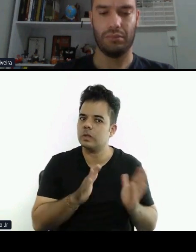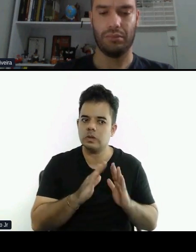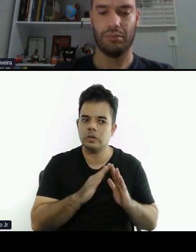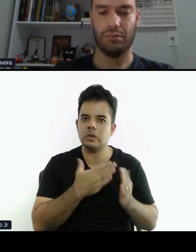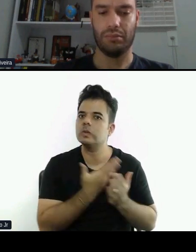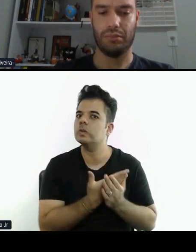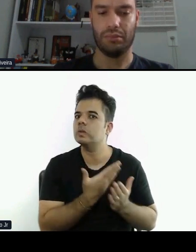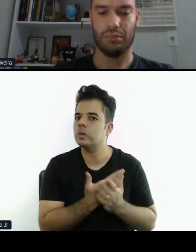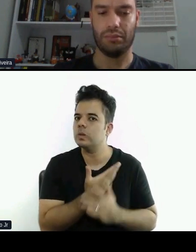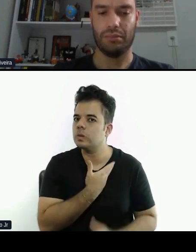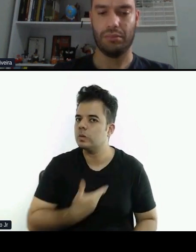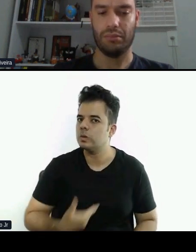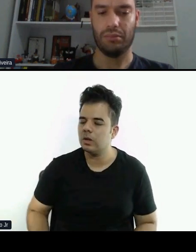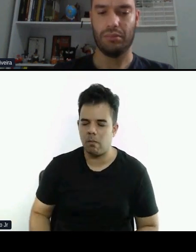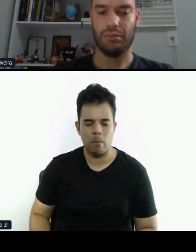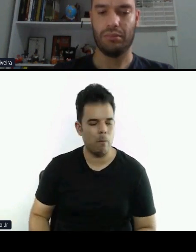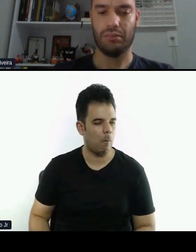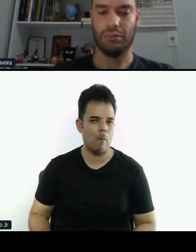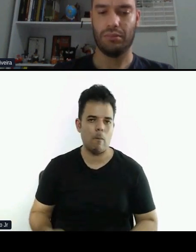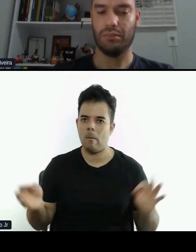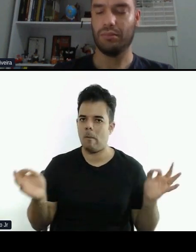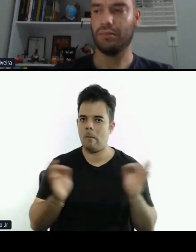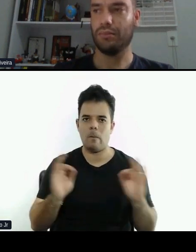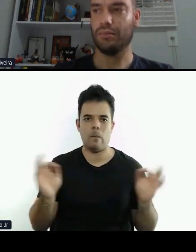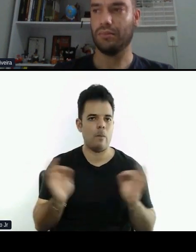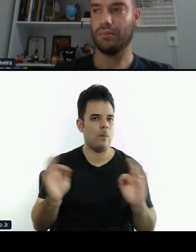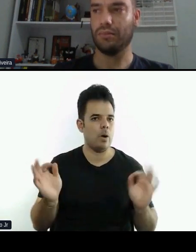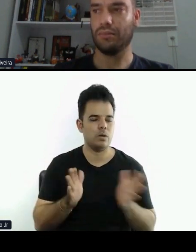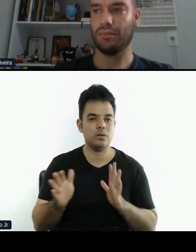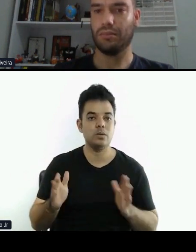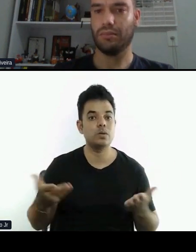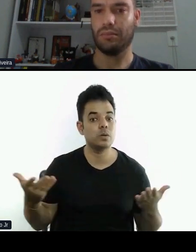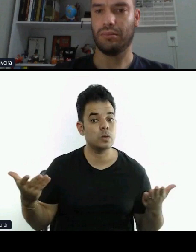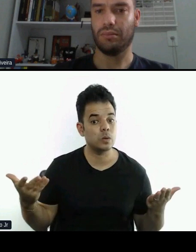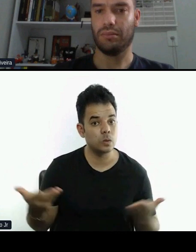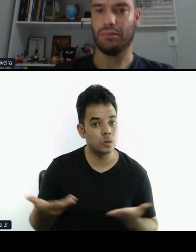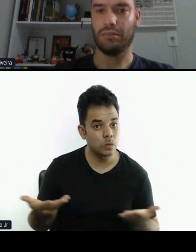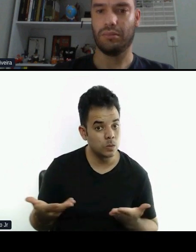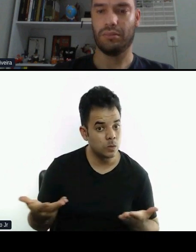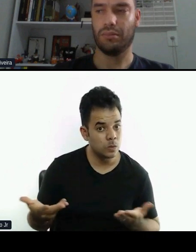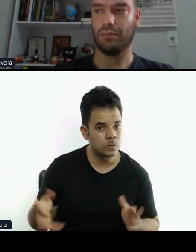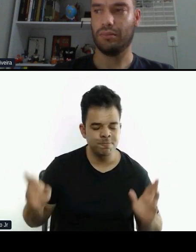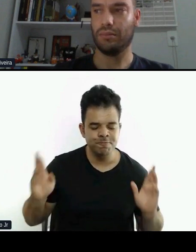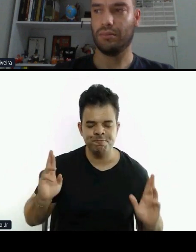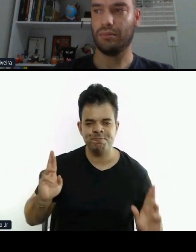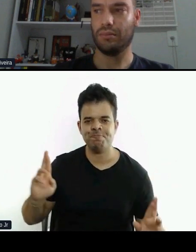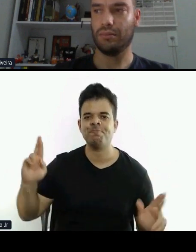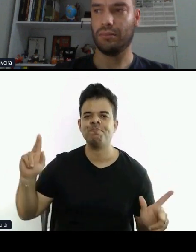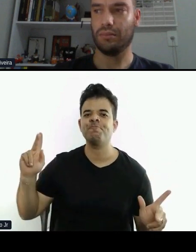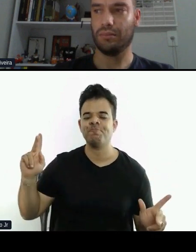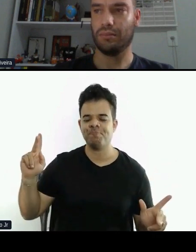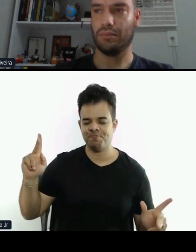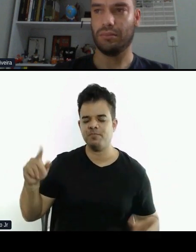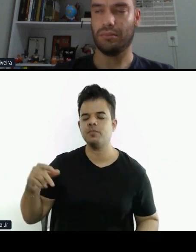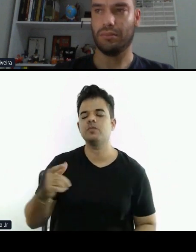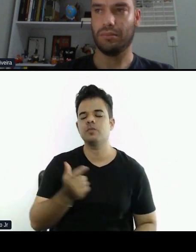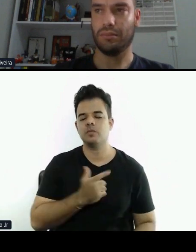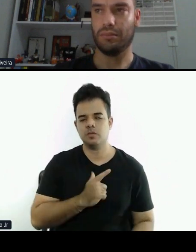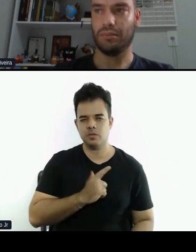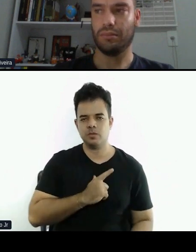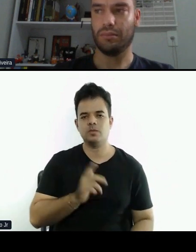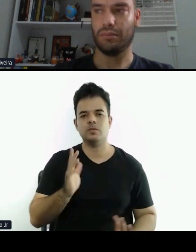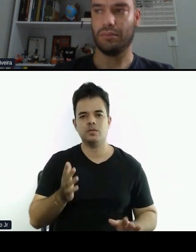pública não era comum, né? Hoje, nos currículos da escola pública, você já tem toda a